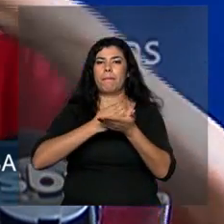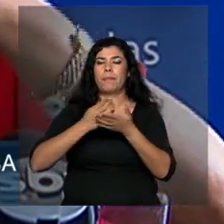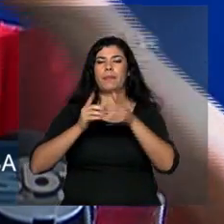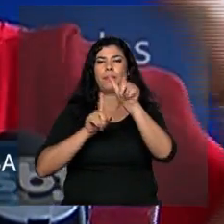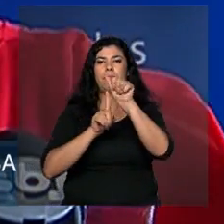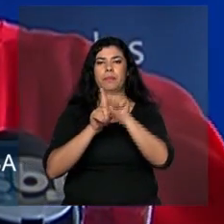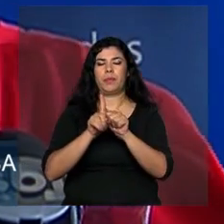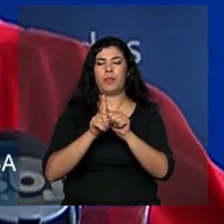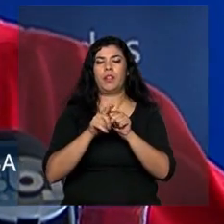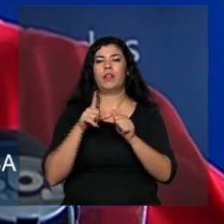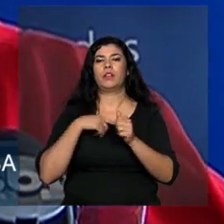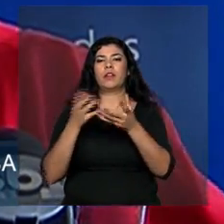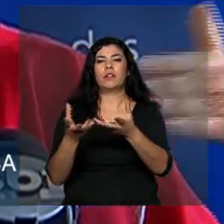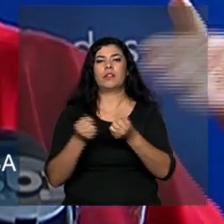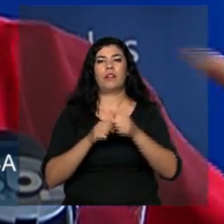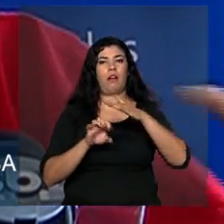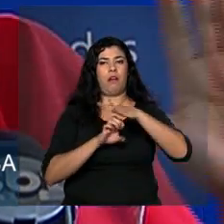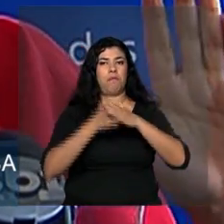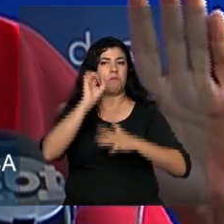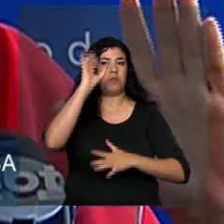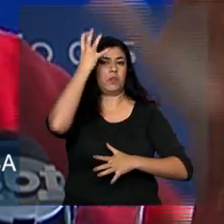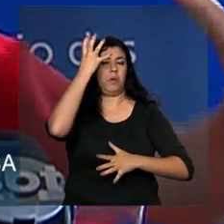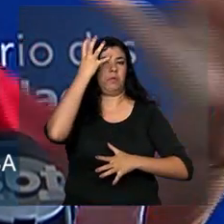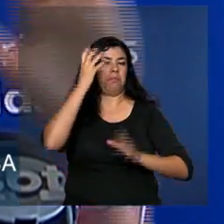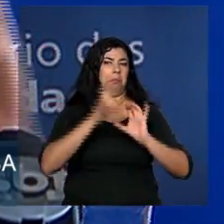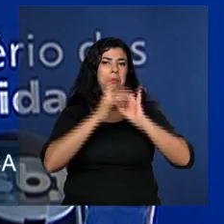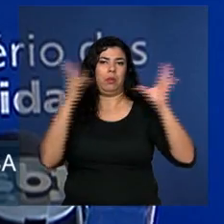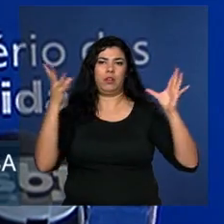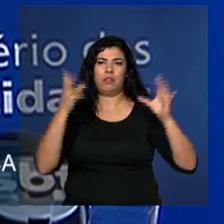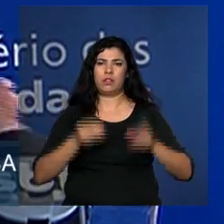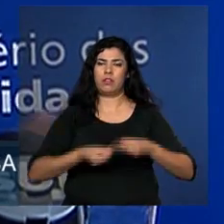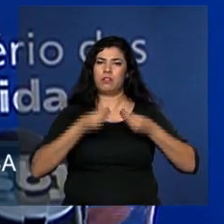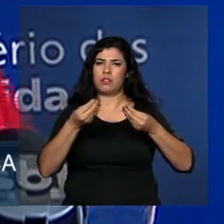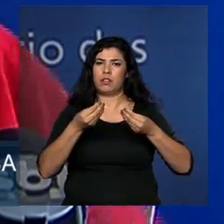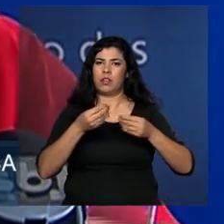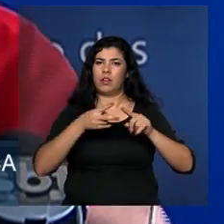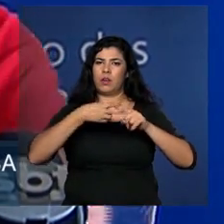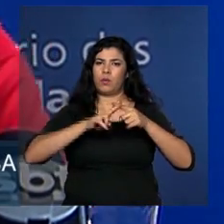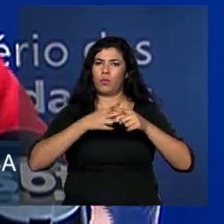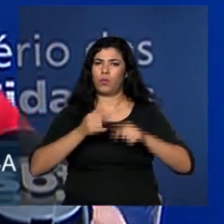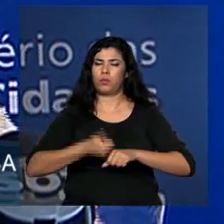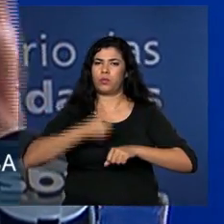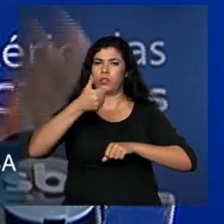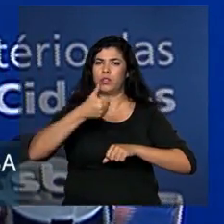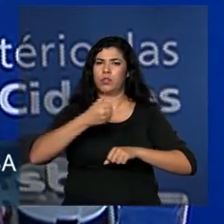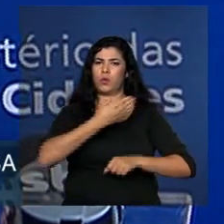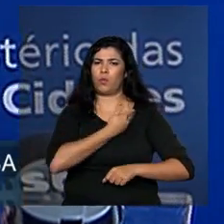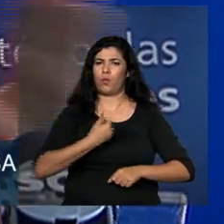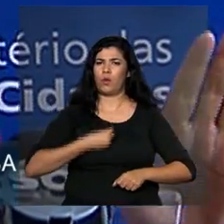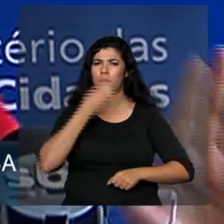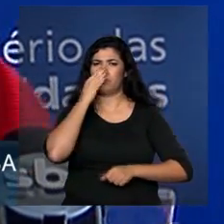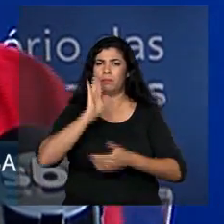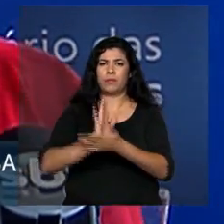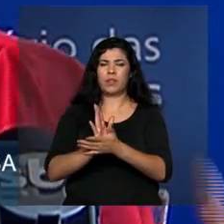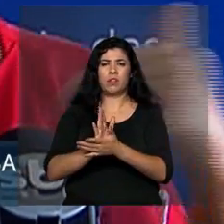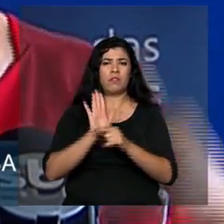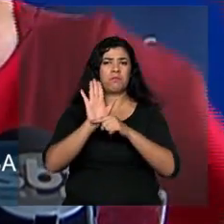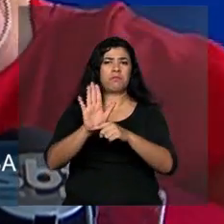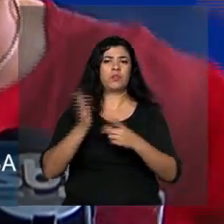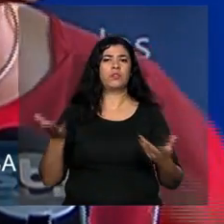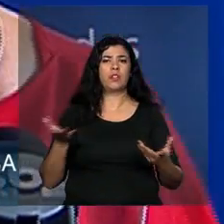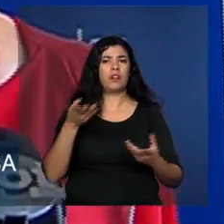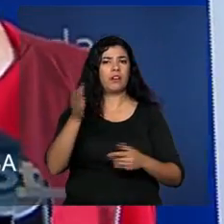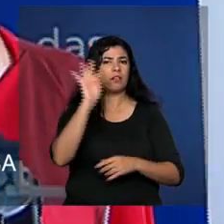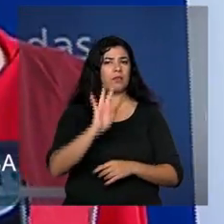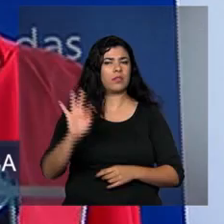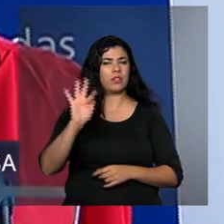que a empresa resolve dar. Se ela resolve dar um reajuste, o governo tem nada a ver com isso. Só não bancamos. Nós